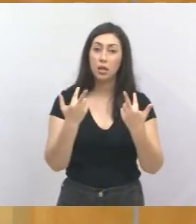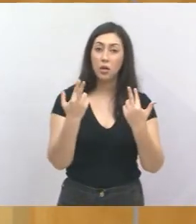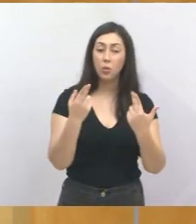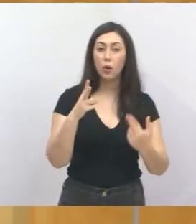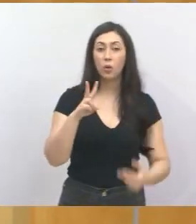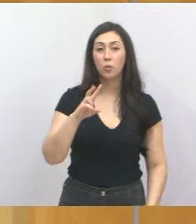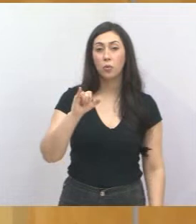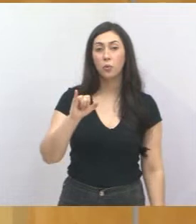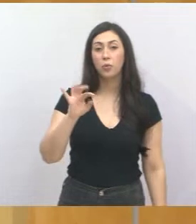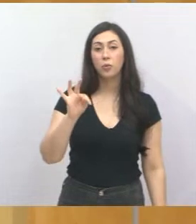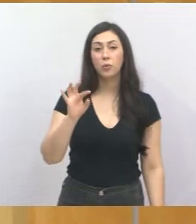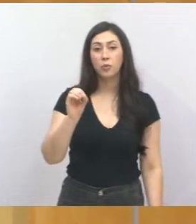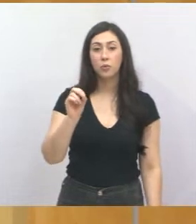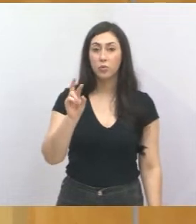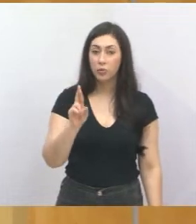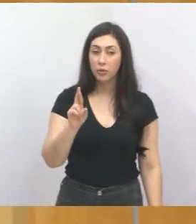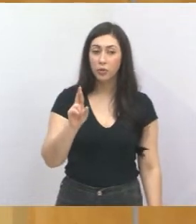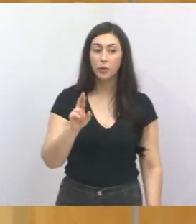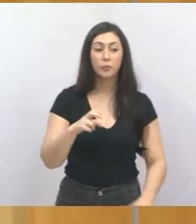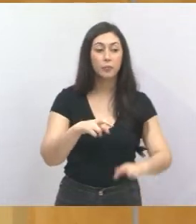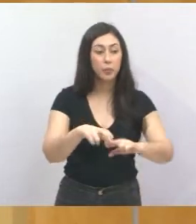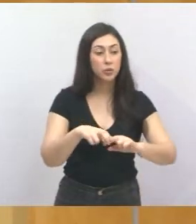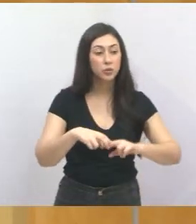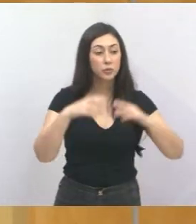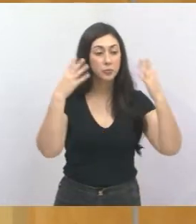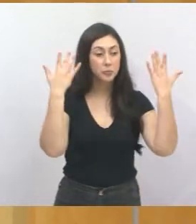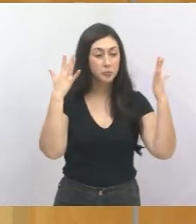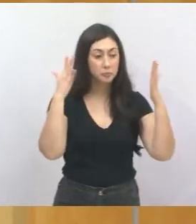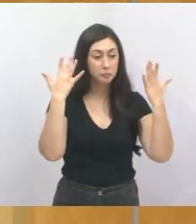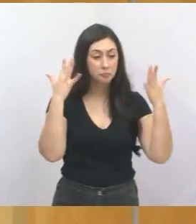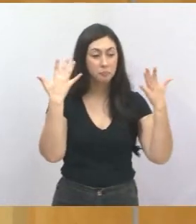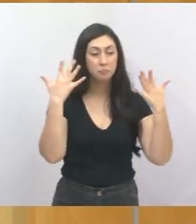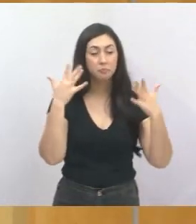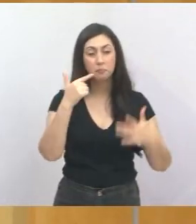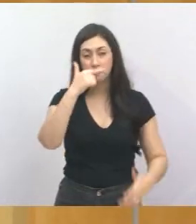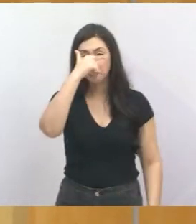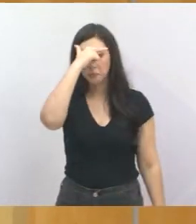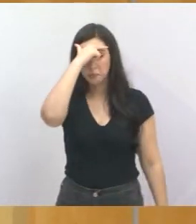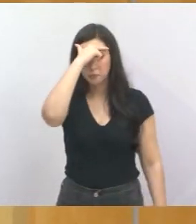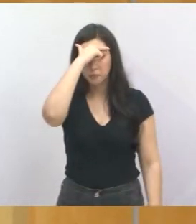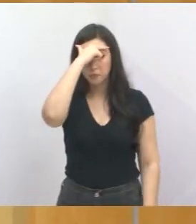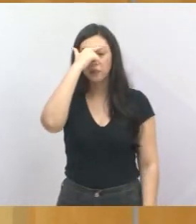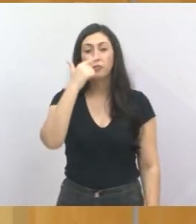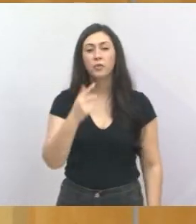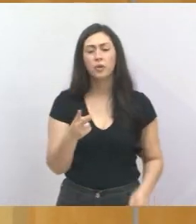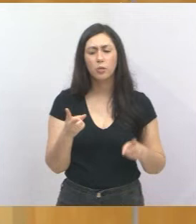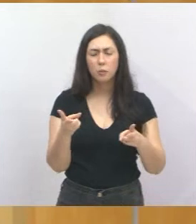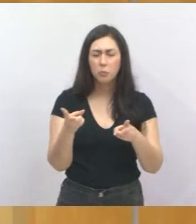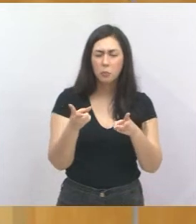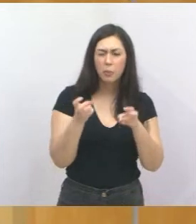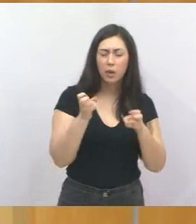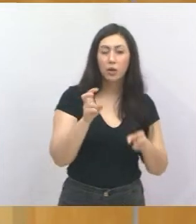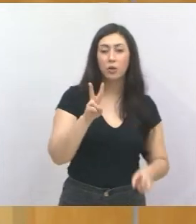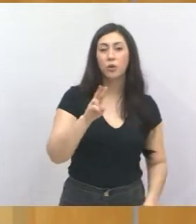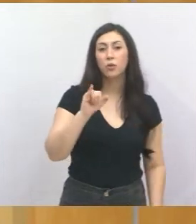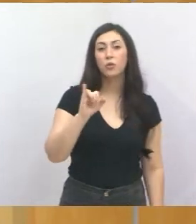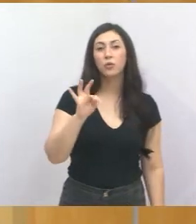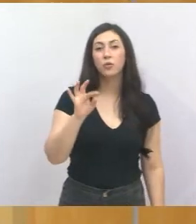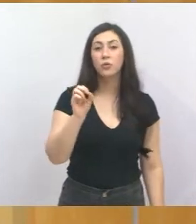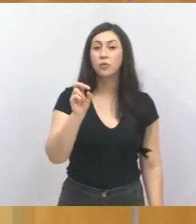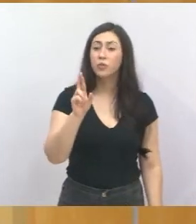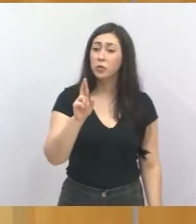seu Vitor. Então, dou os parabéns ao vereador Luiz Flávio por ter identificado o seu Vitor como uma